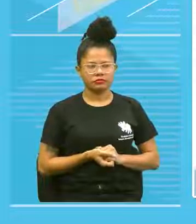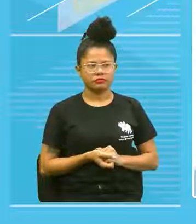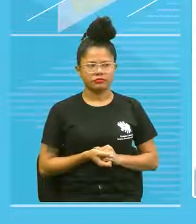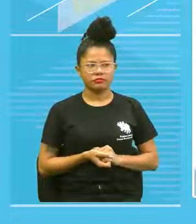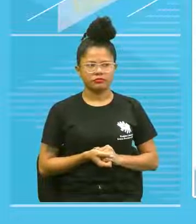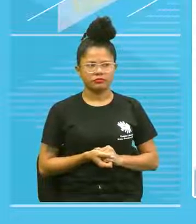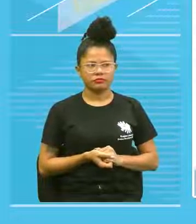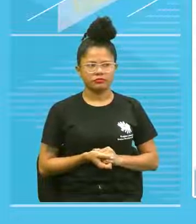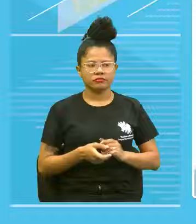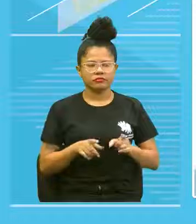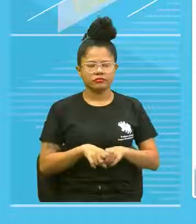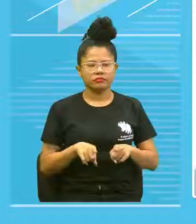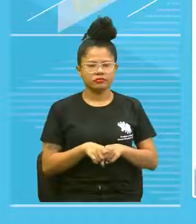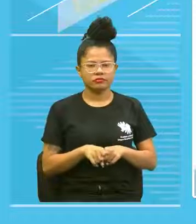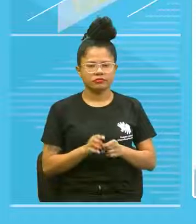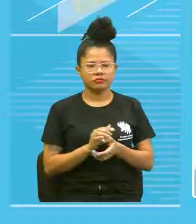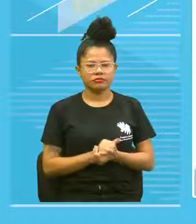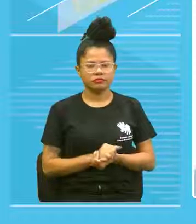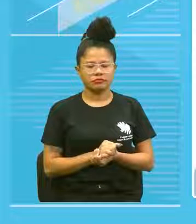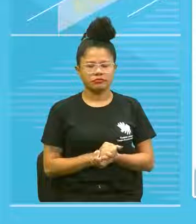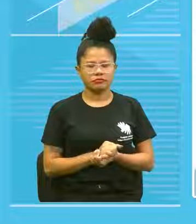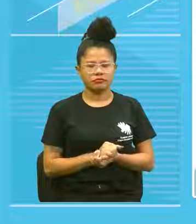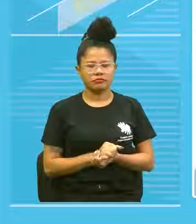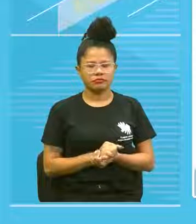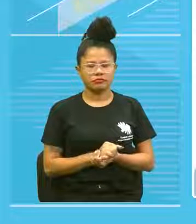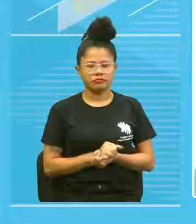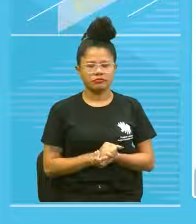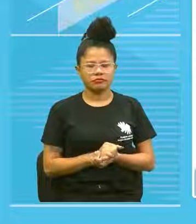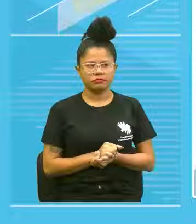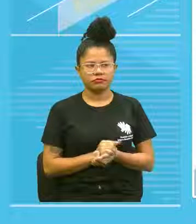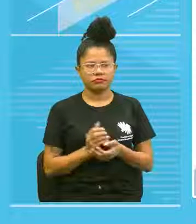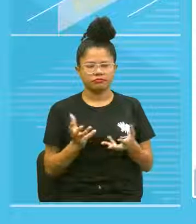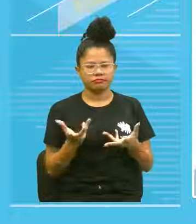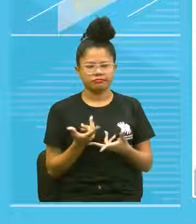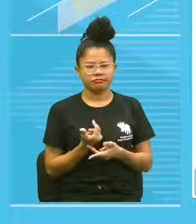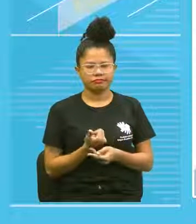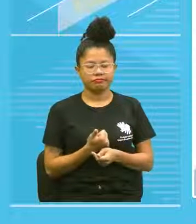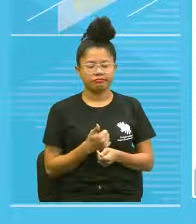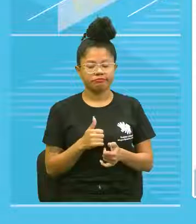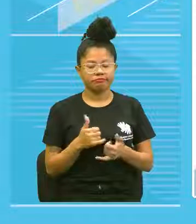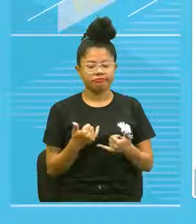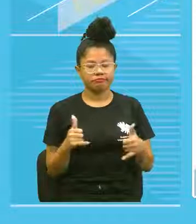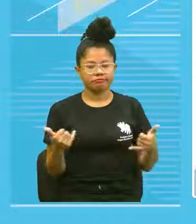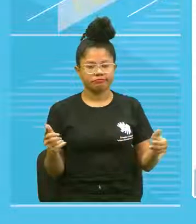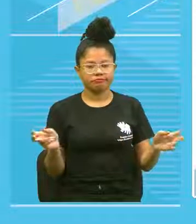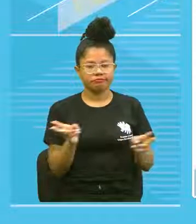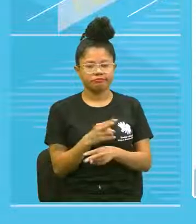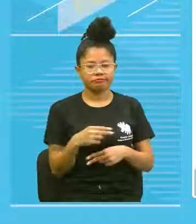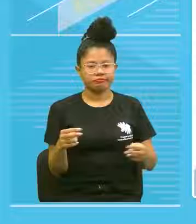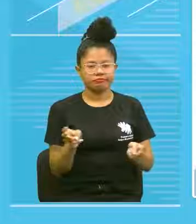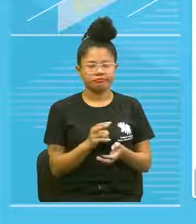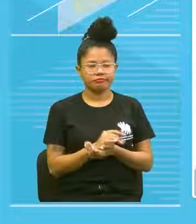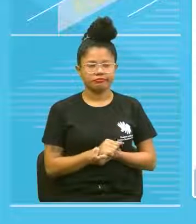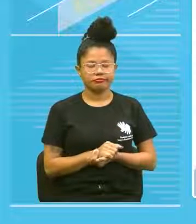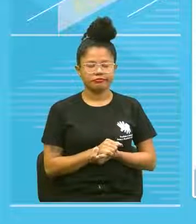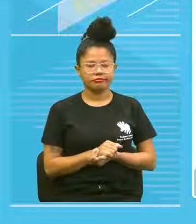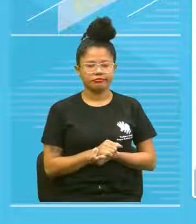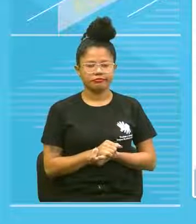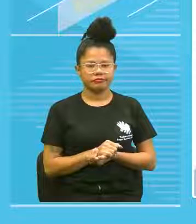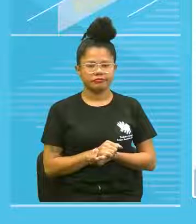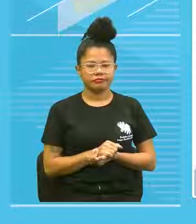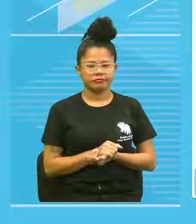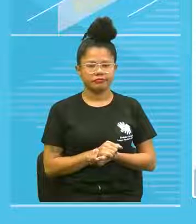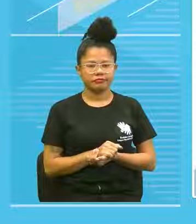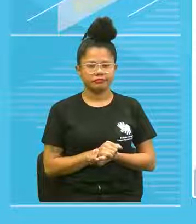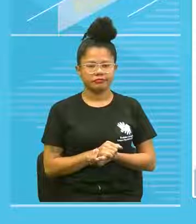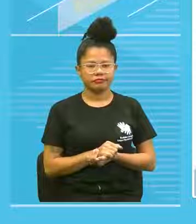é uma coisa maravilhosa turma da energia E aí ó Lica O que é que